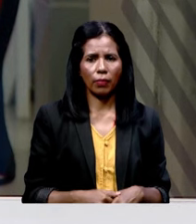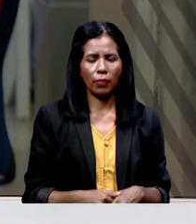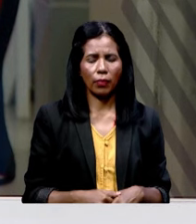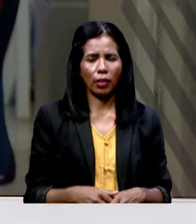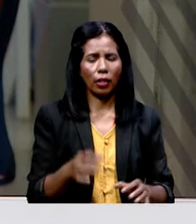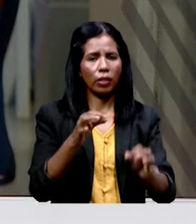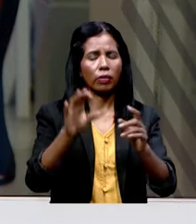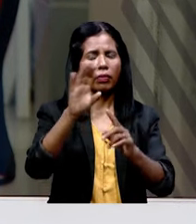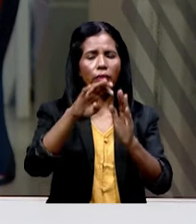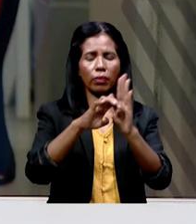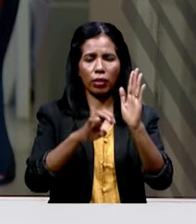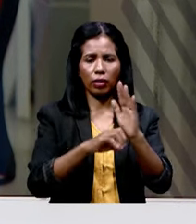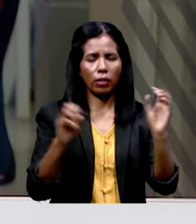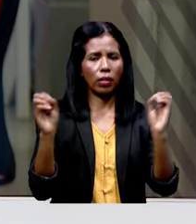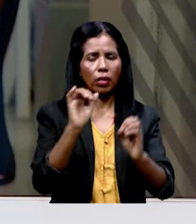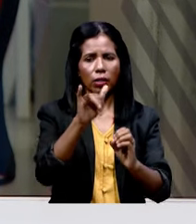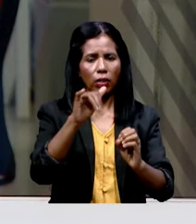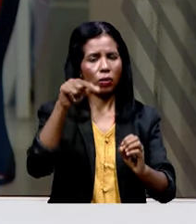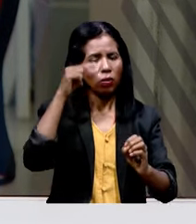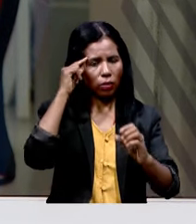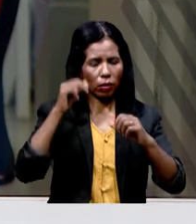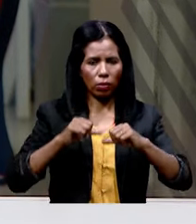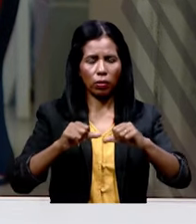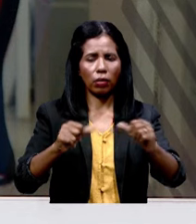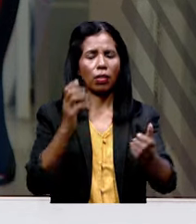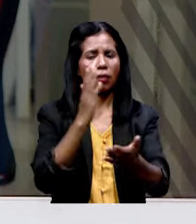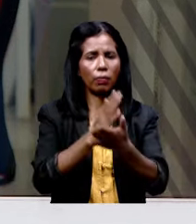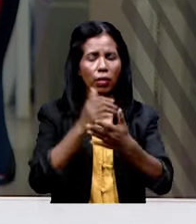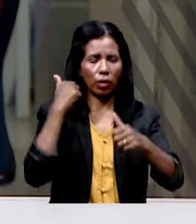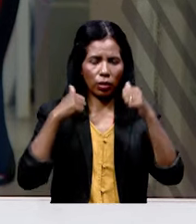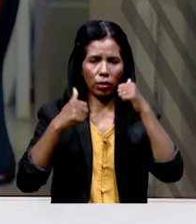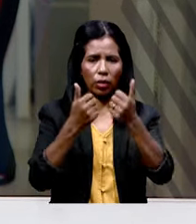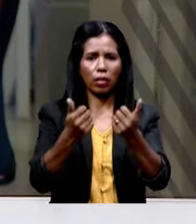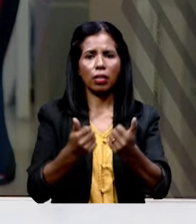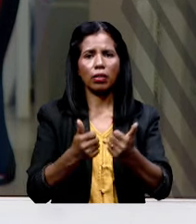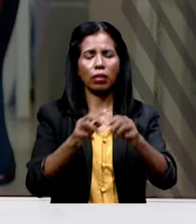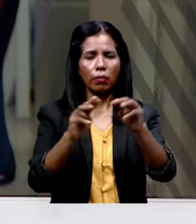Mas que chefe de Estado lá concorda, o governo continua a suspender a atividade de artes marciais.